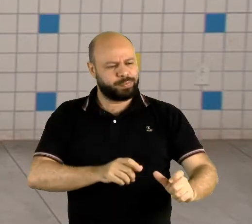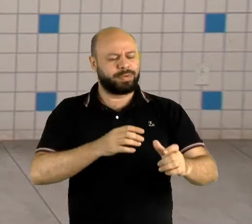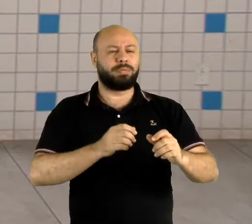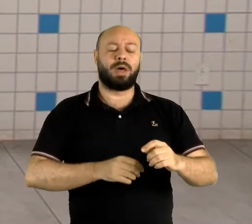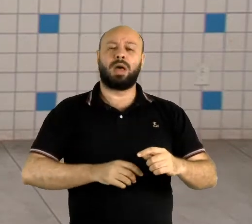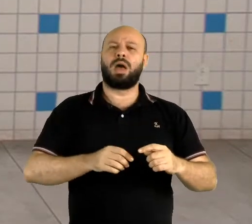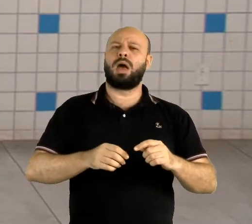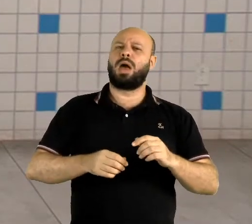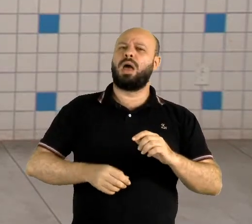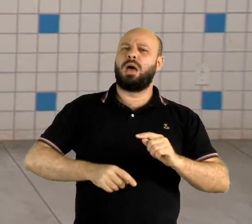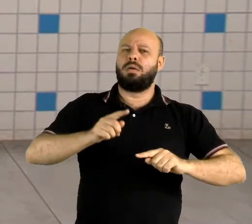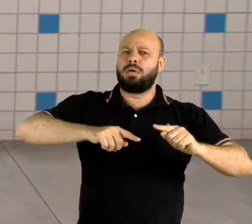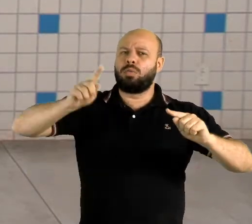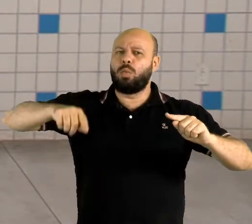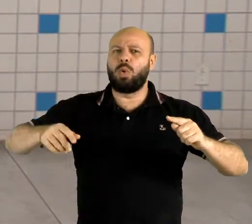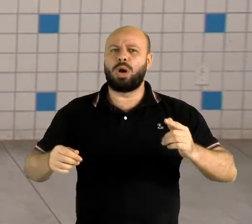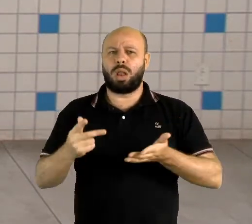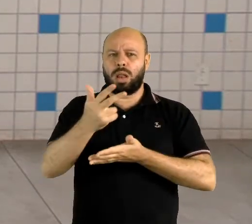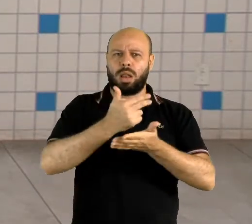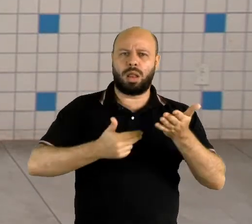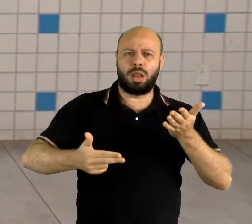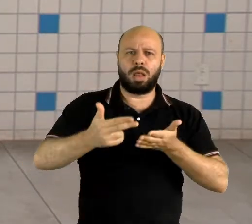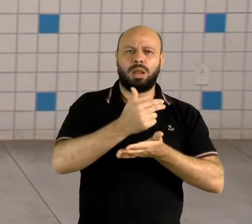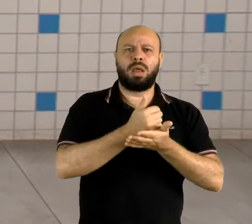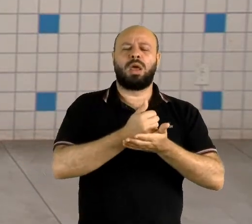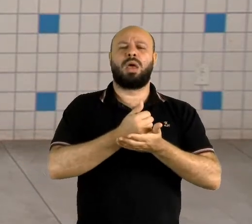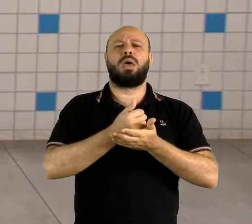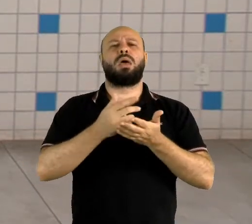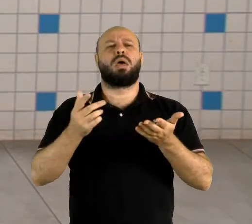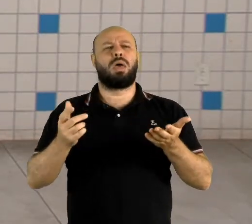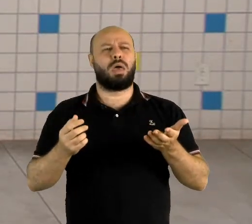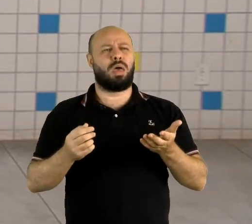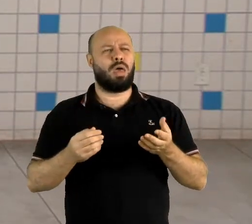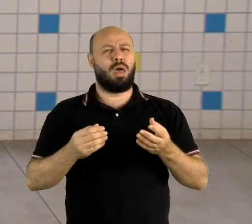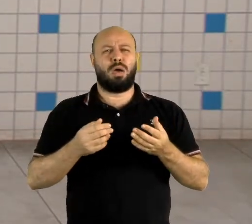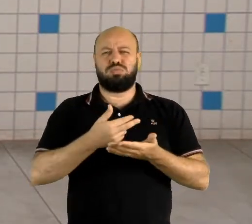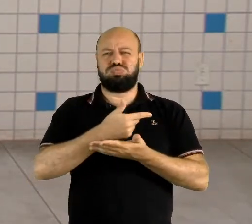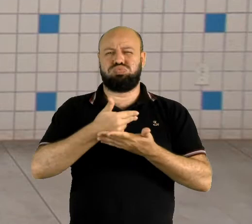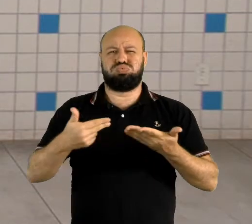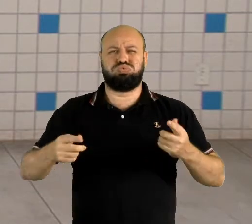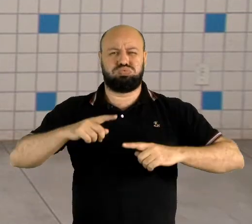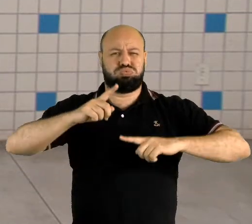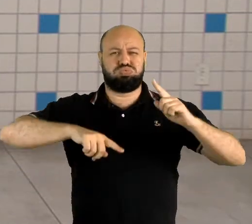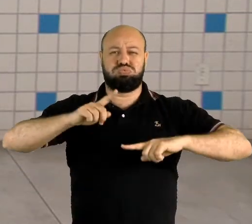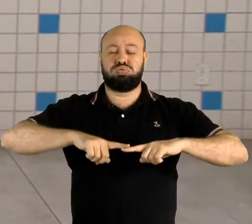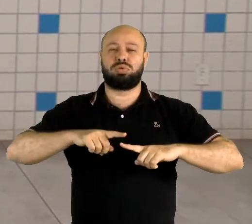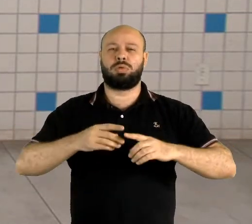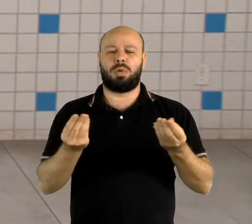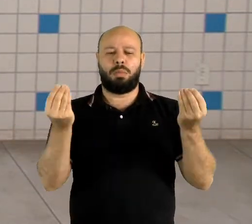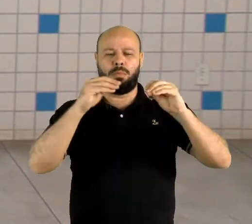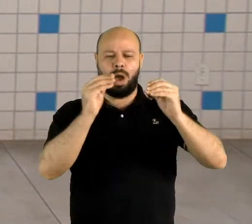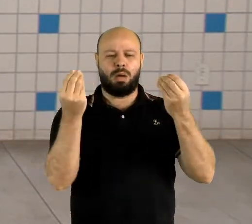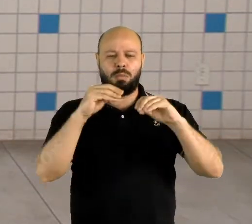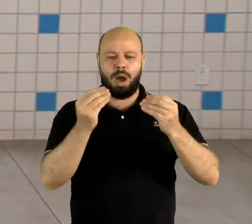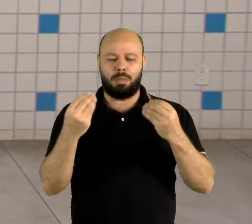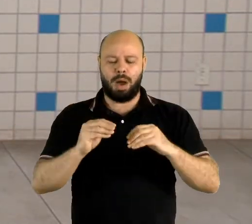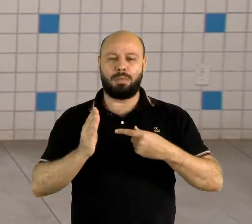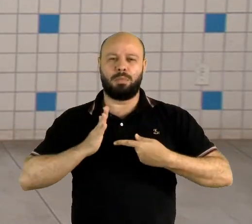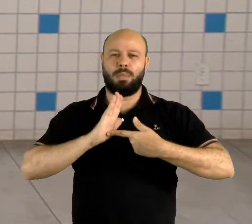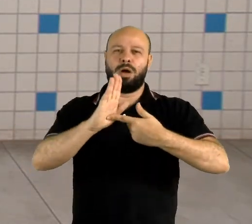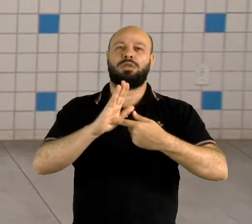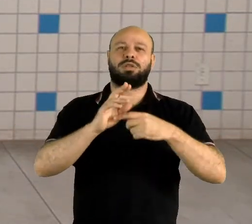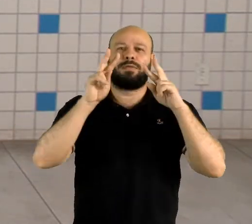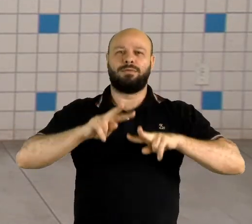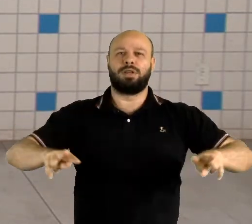tabelas, infográfico, todos esses recursos que eles puderem utilizar para dar profundidade, uma